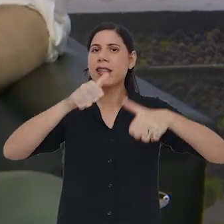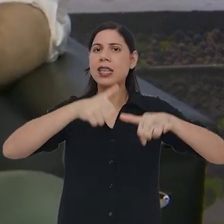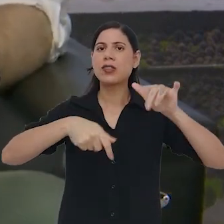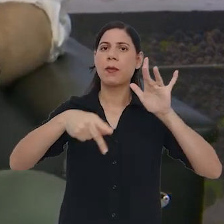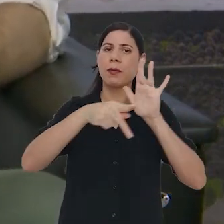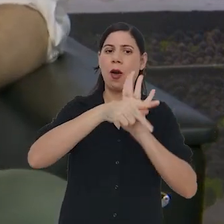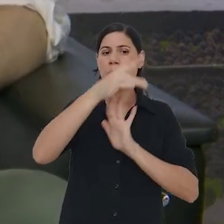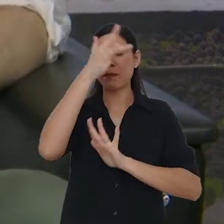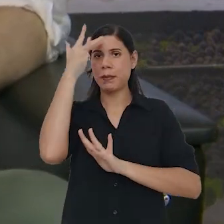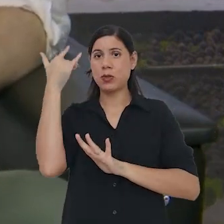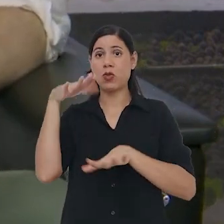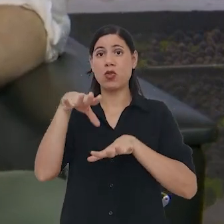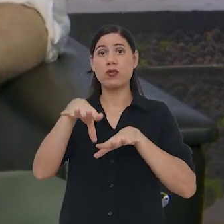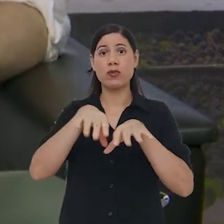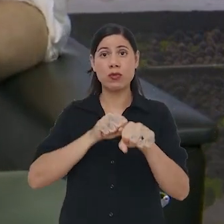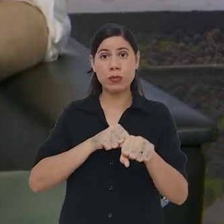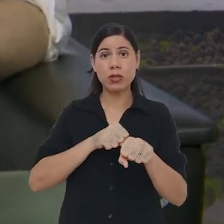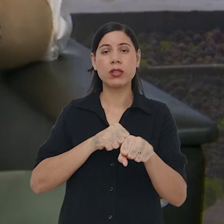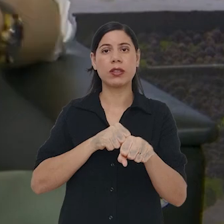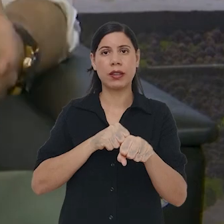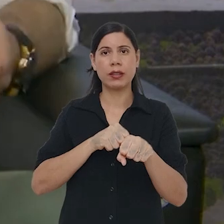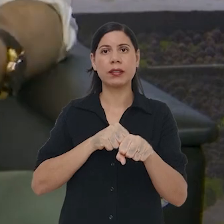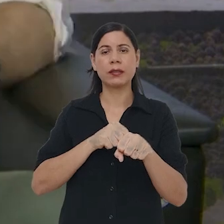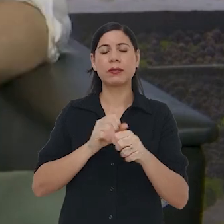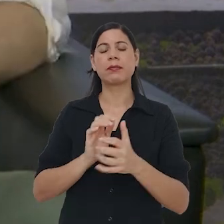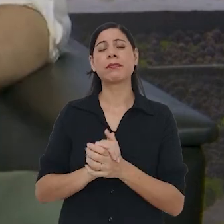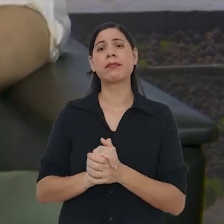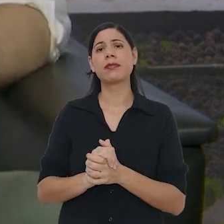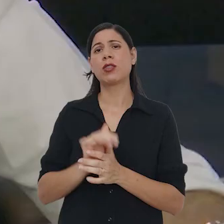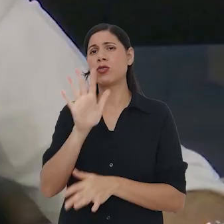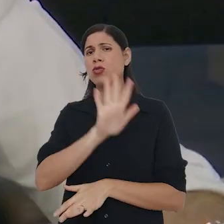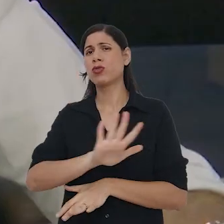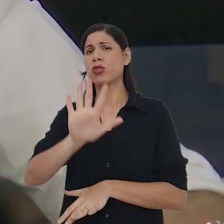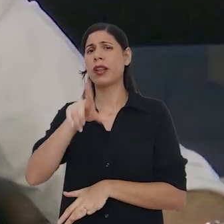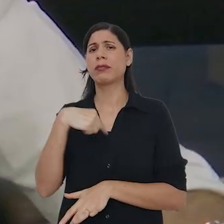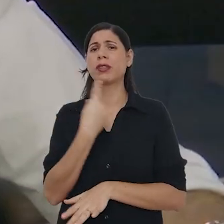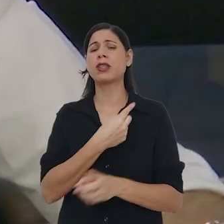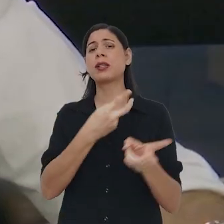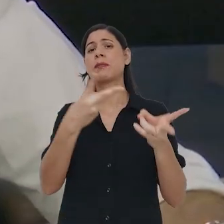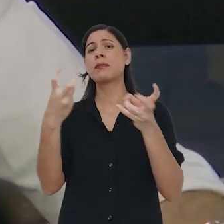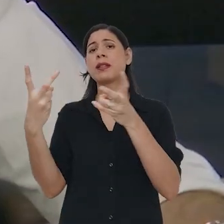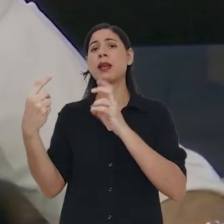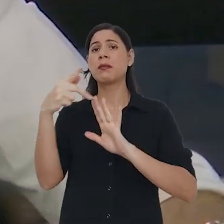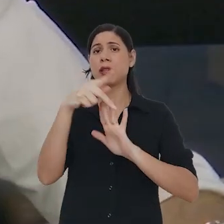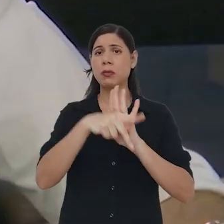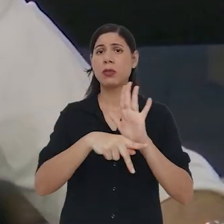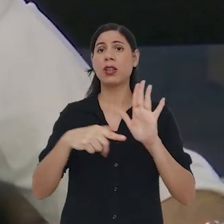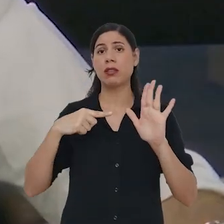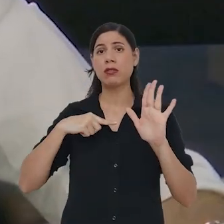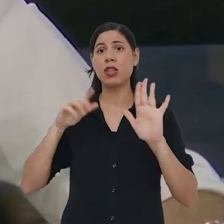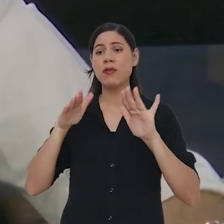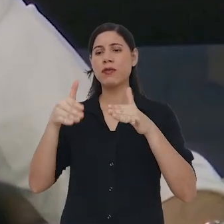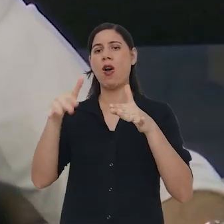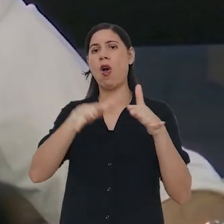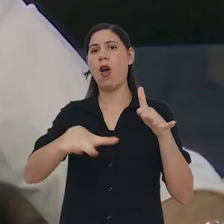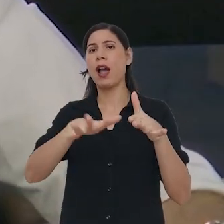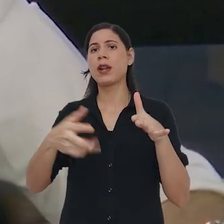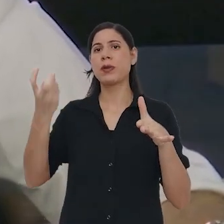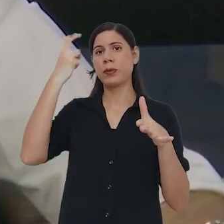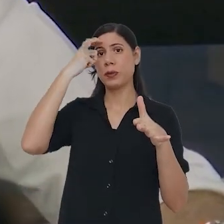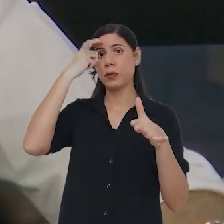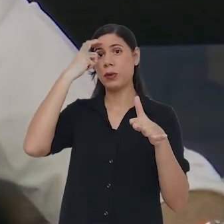por avaliações de especialistas externos que são credenciados. Em geral, a gente percebe que os projetos têm mérito